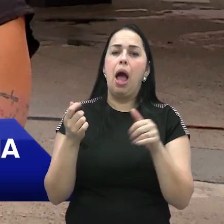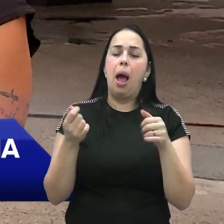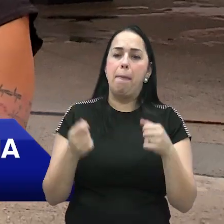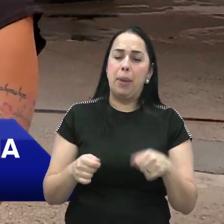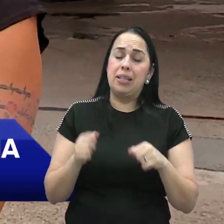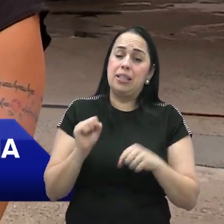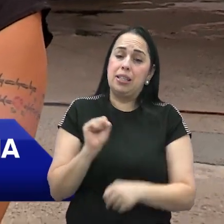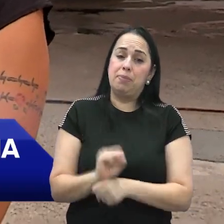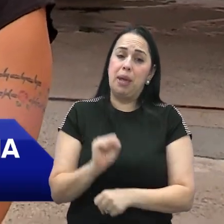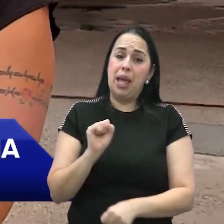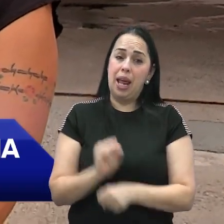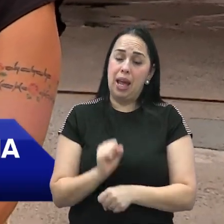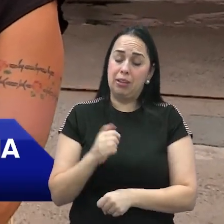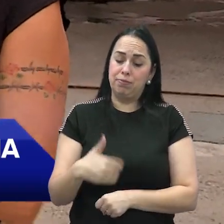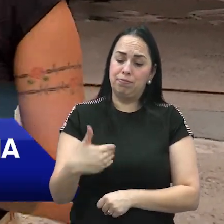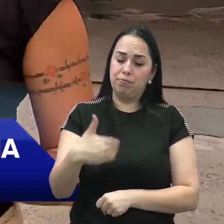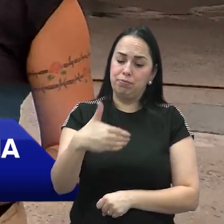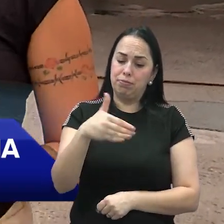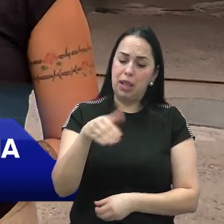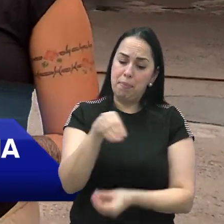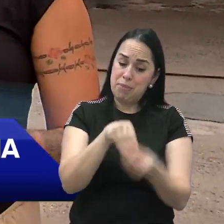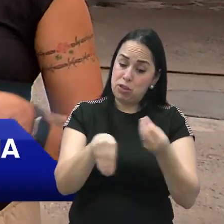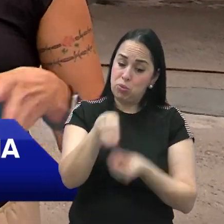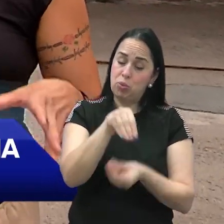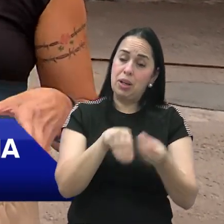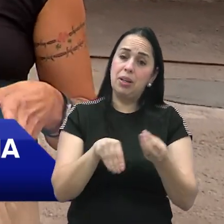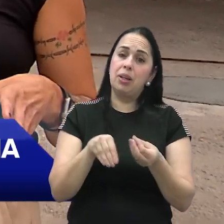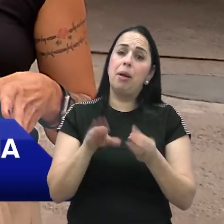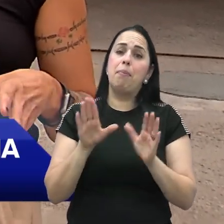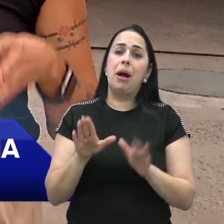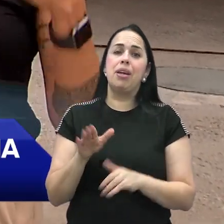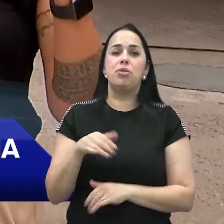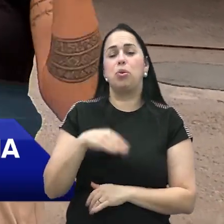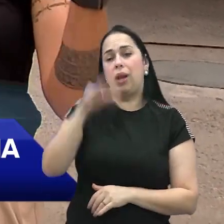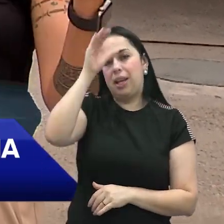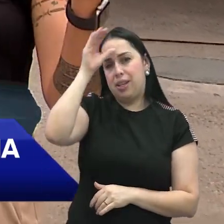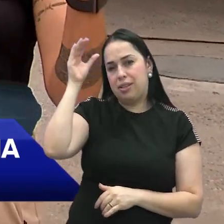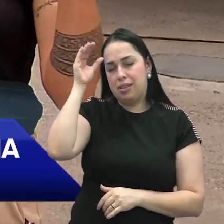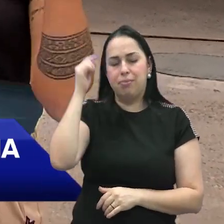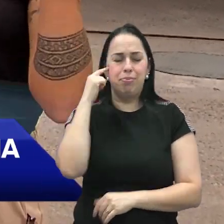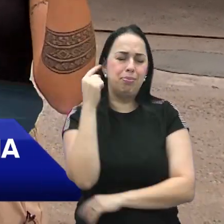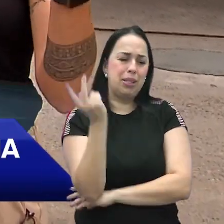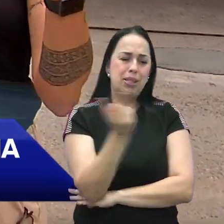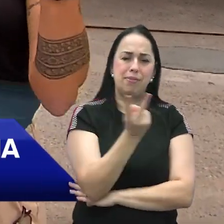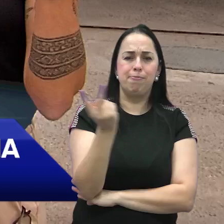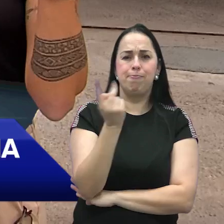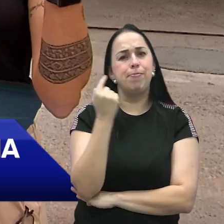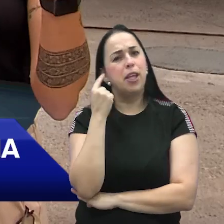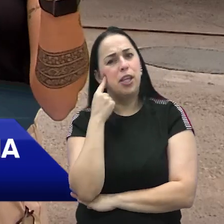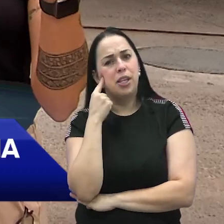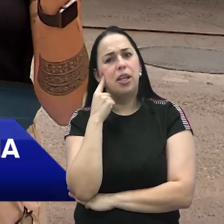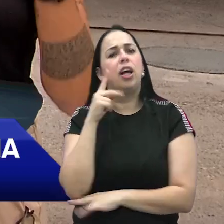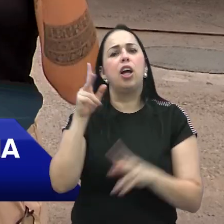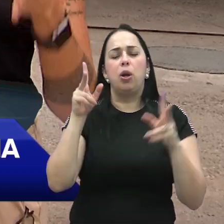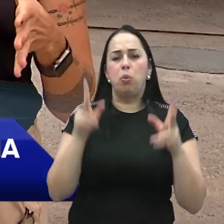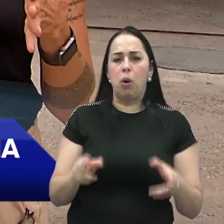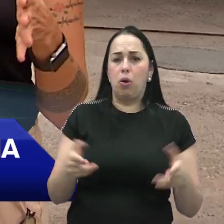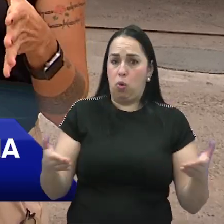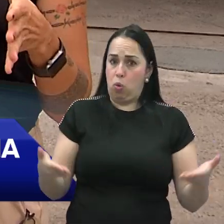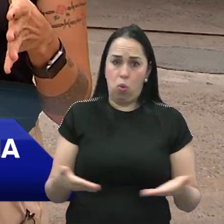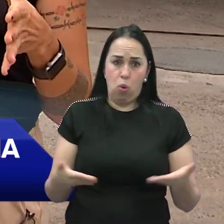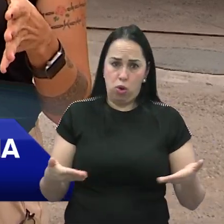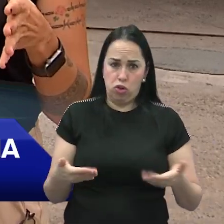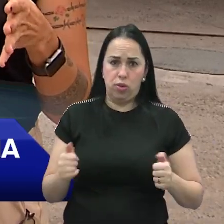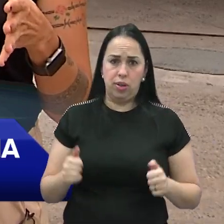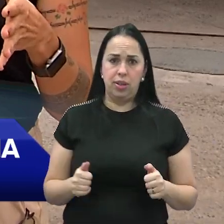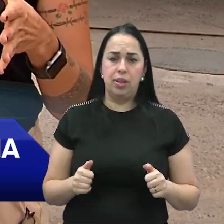gente vai precisar aguardar esse cálculo, mas o consumidor ele vai continuar pensando nas duas alternativas da mesma maneira